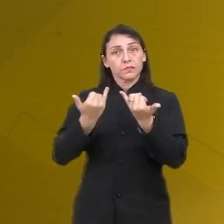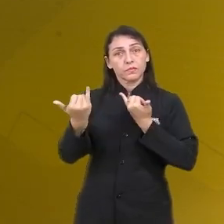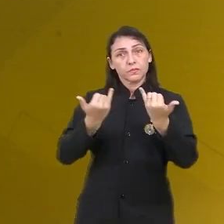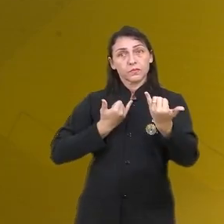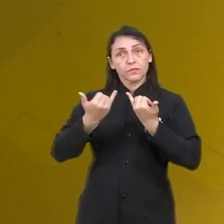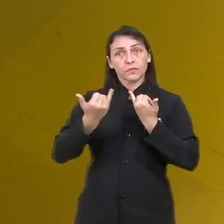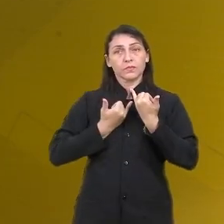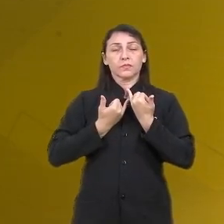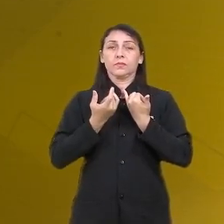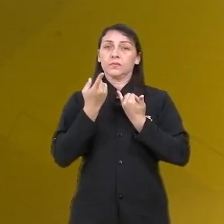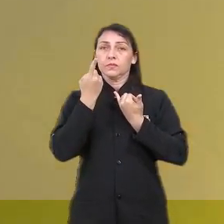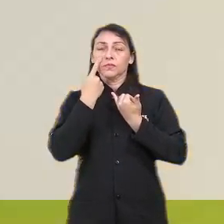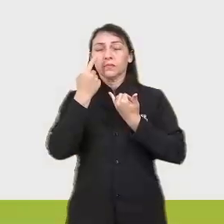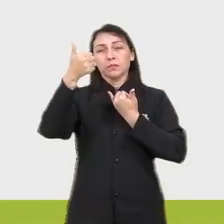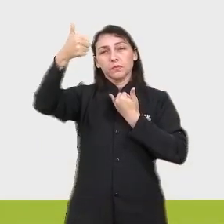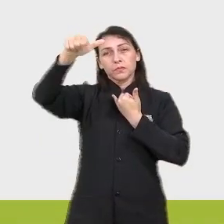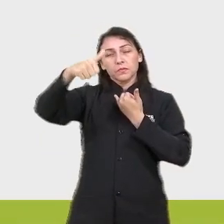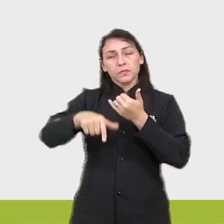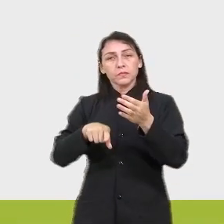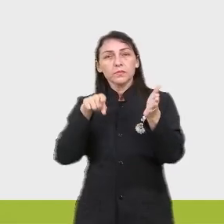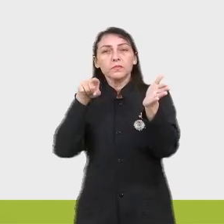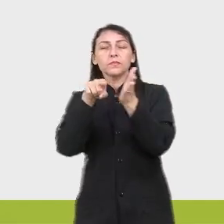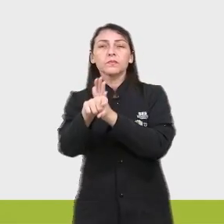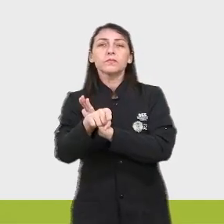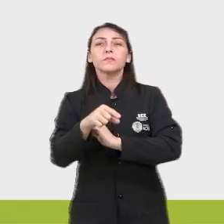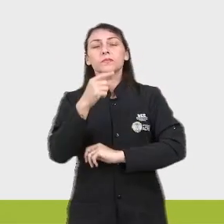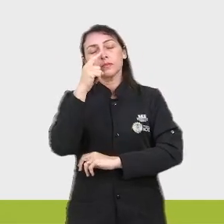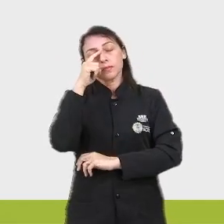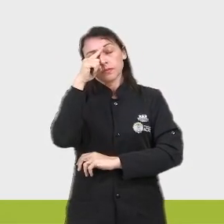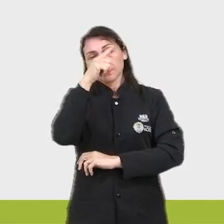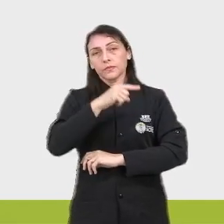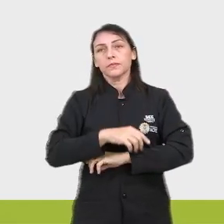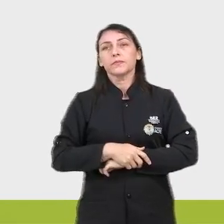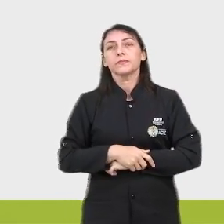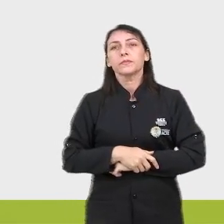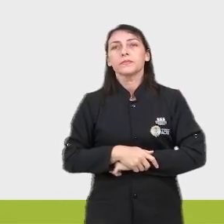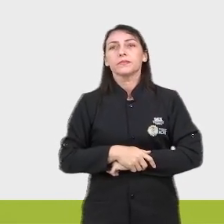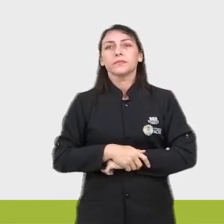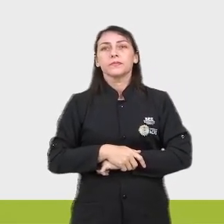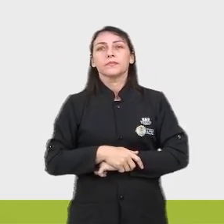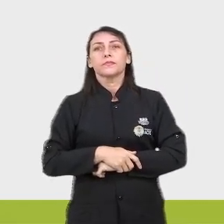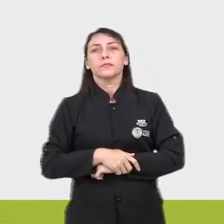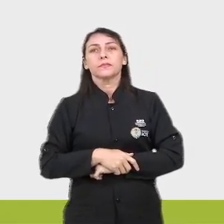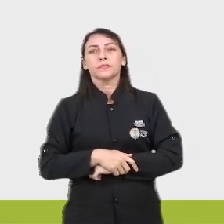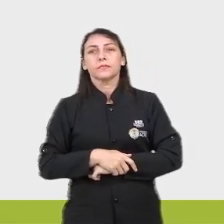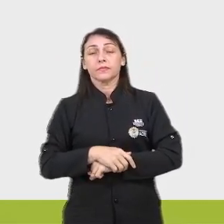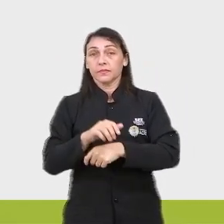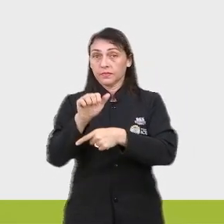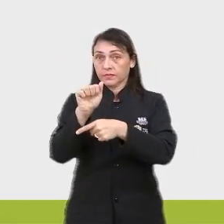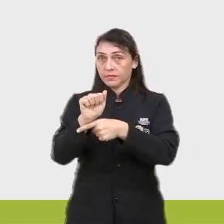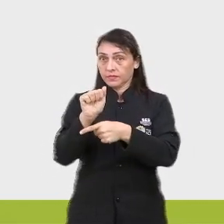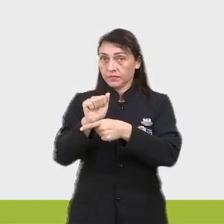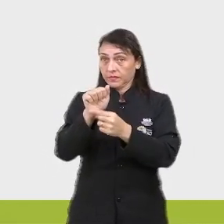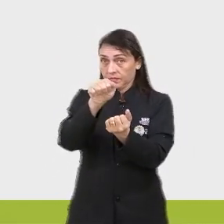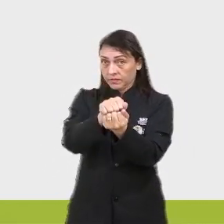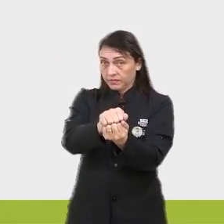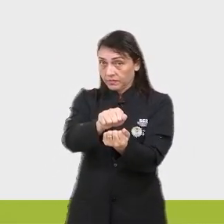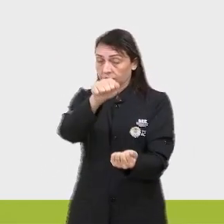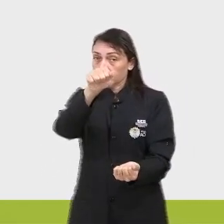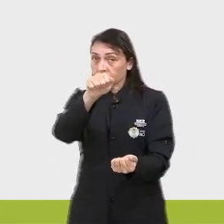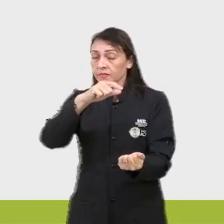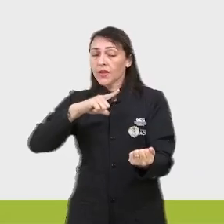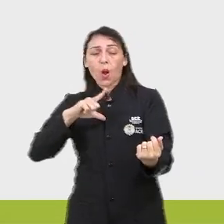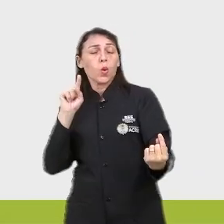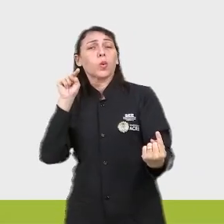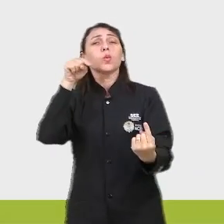coisa. Vamos lá analisar a pergunta dessa questão. Ela diz o seguinte, esse cartaz